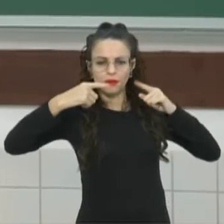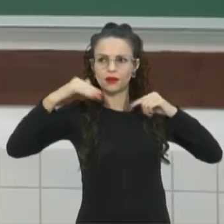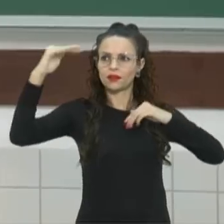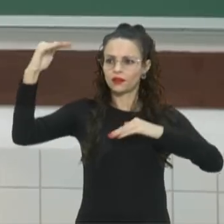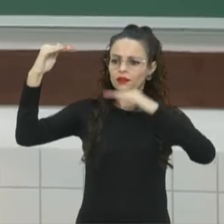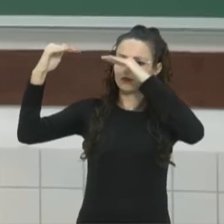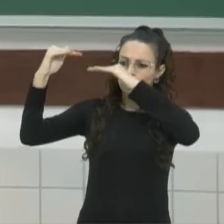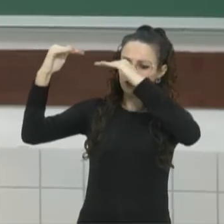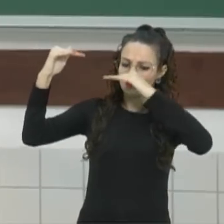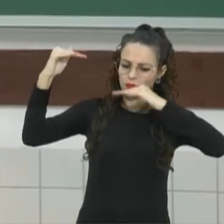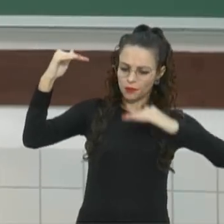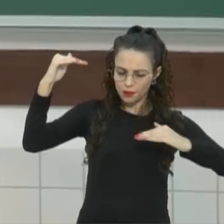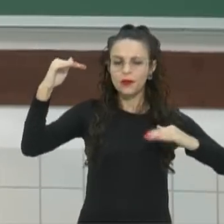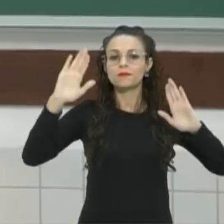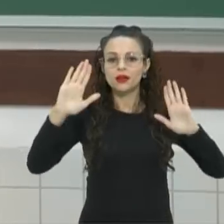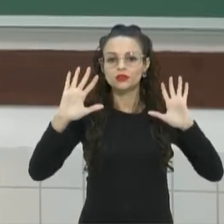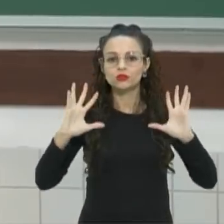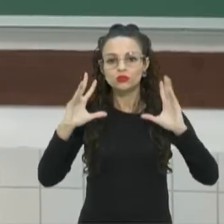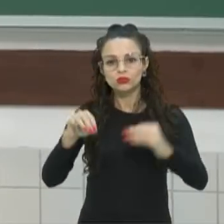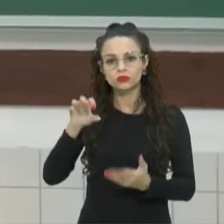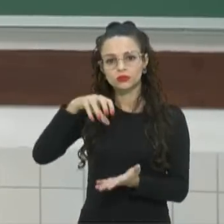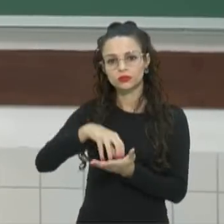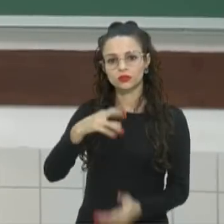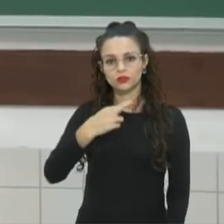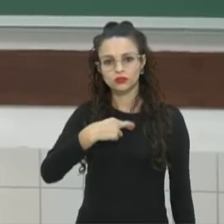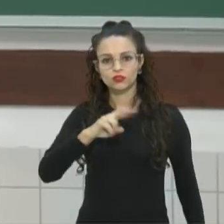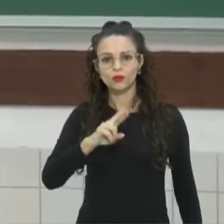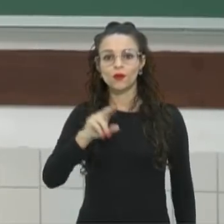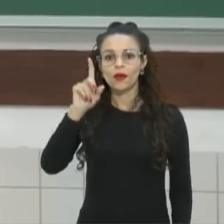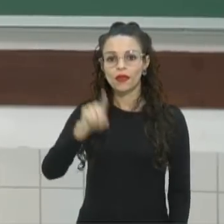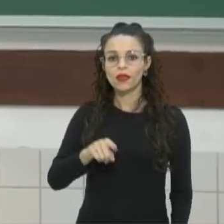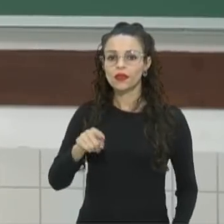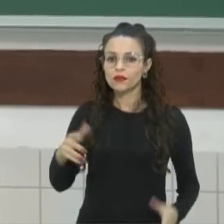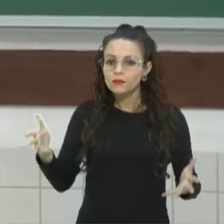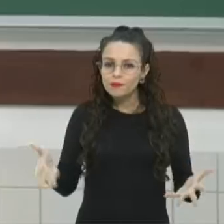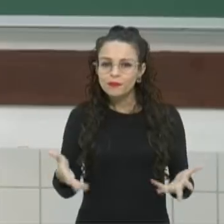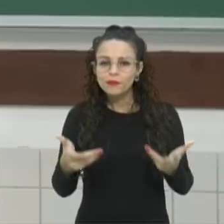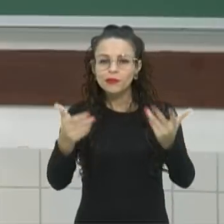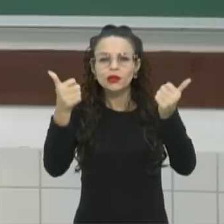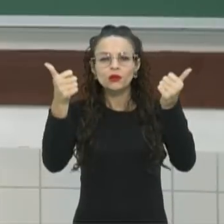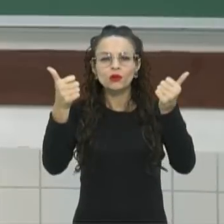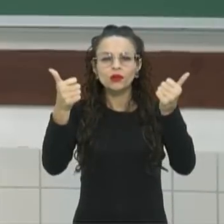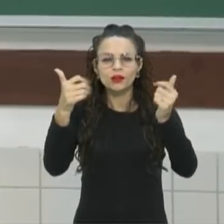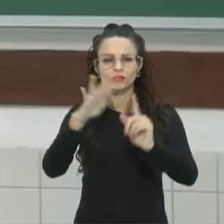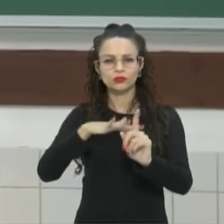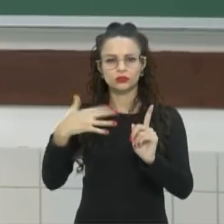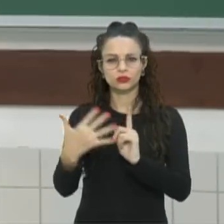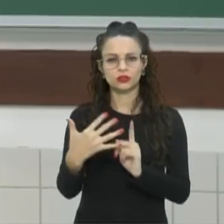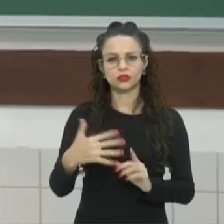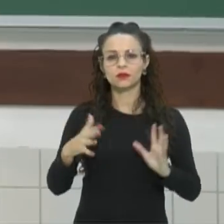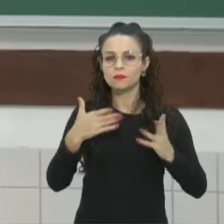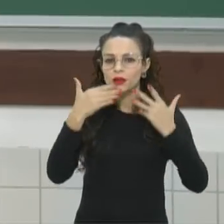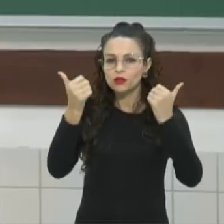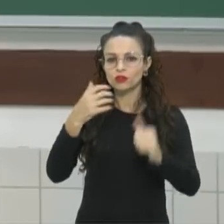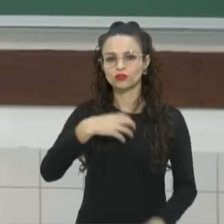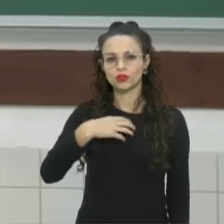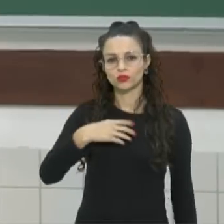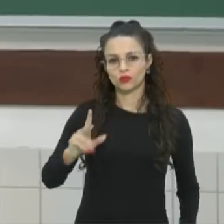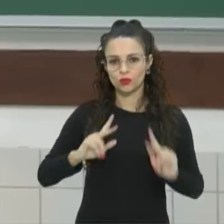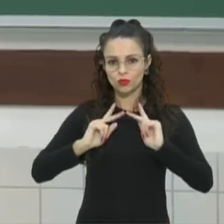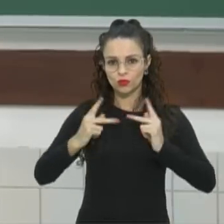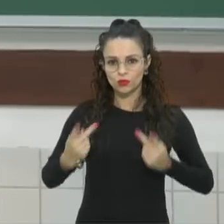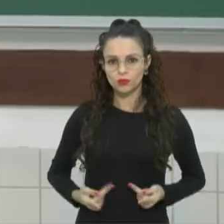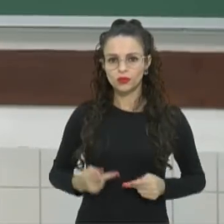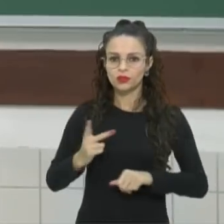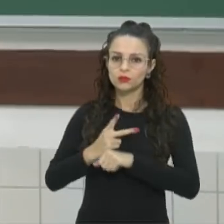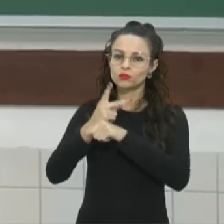subordinados, mas todas elas tentam buscar melhorar dentro desta sociedade a melhor maneira do ser humano buscar